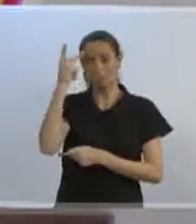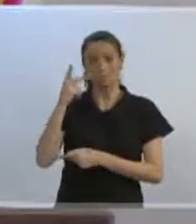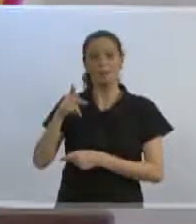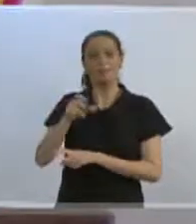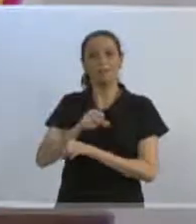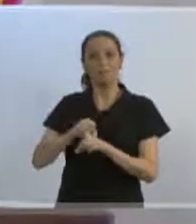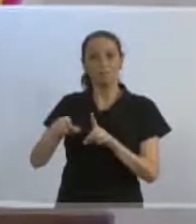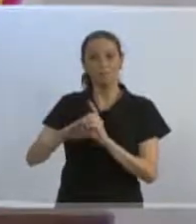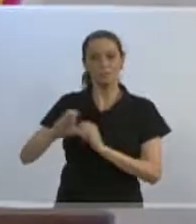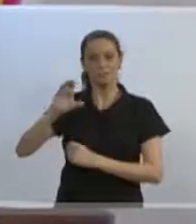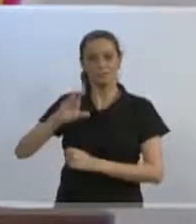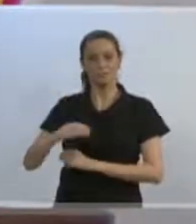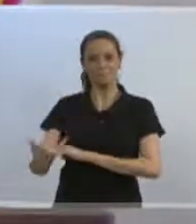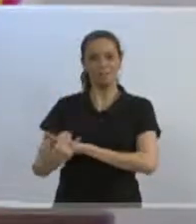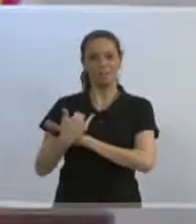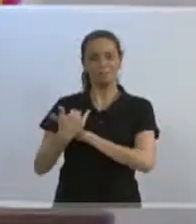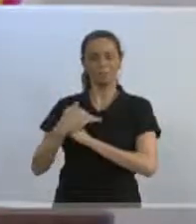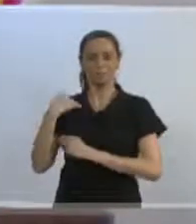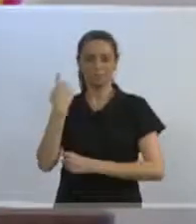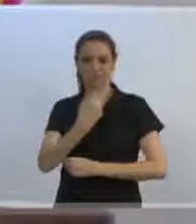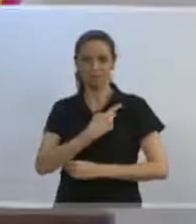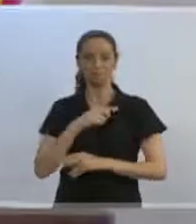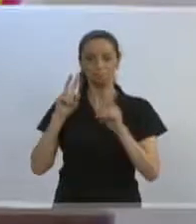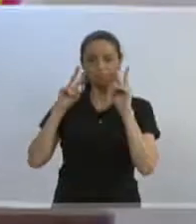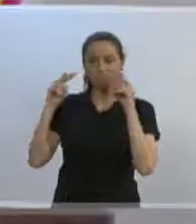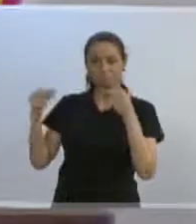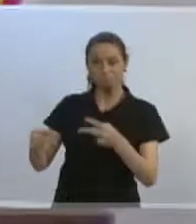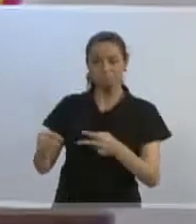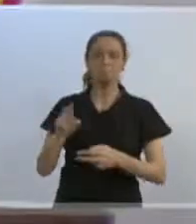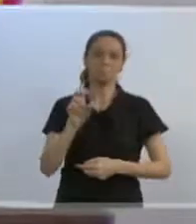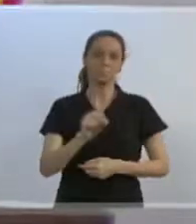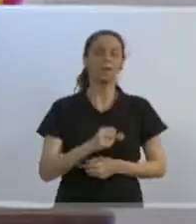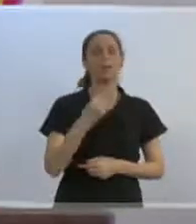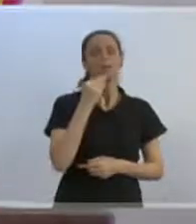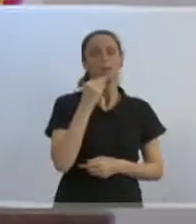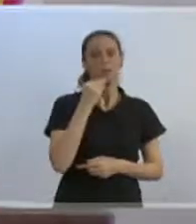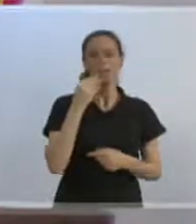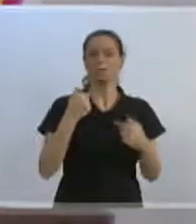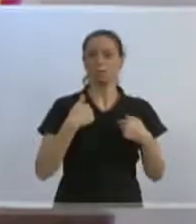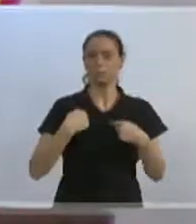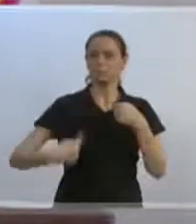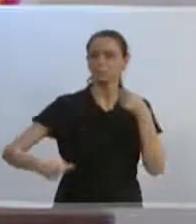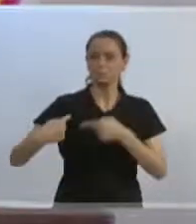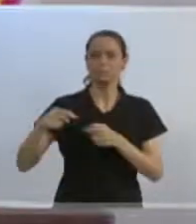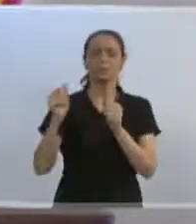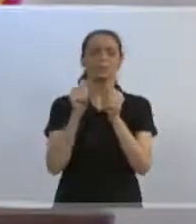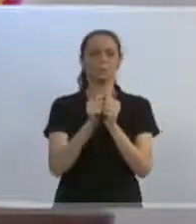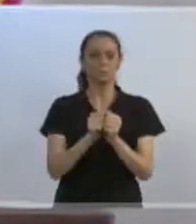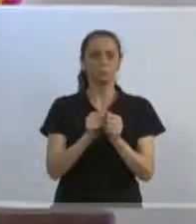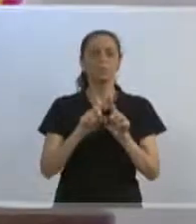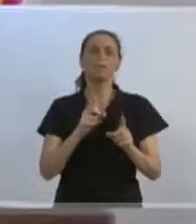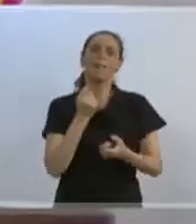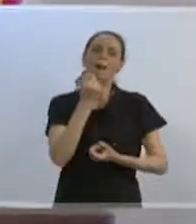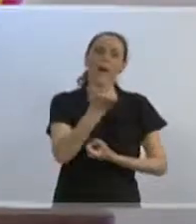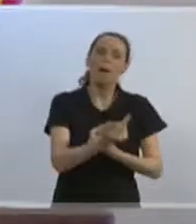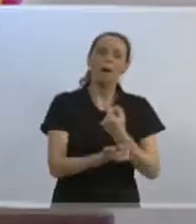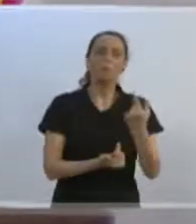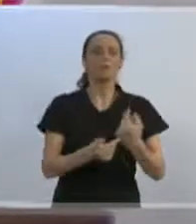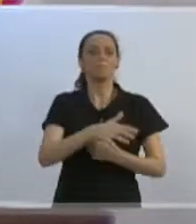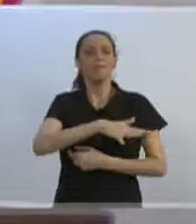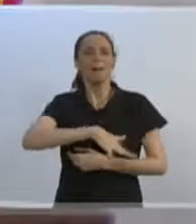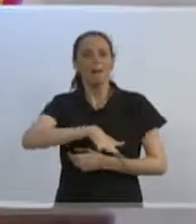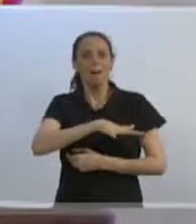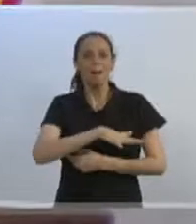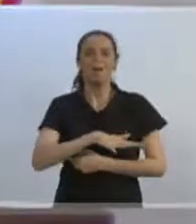assuntos. Isso parte de um reconhecimento que, por mais bem intencionado que eu seja, que eu queira participar das discussões, tem questões técnicas de determinadas áreas que